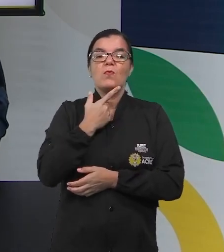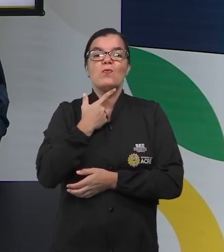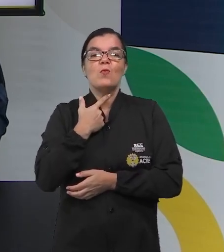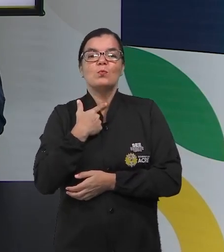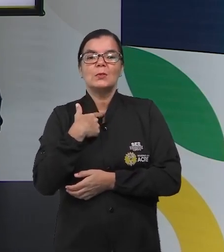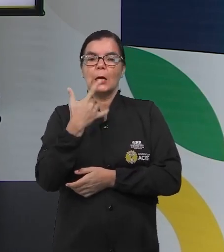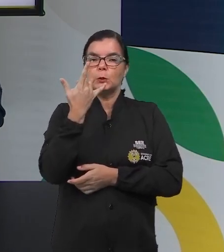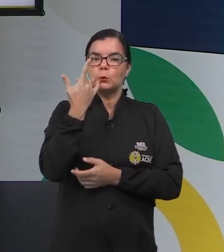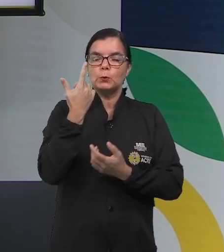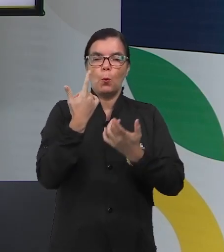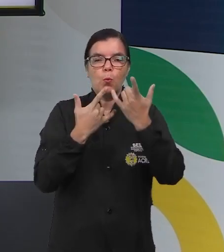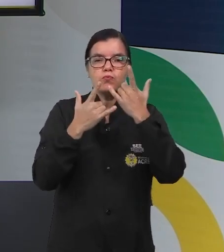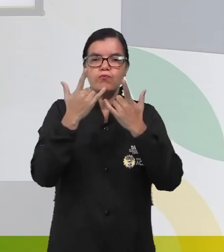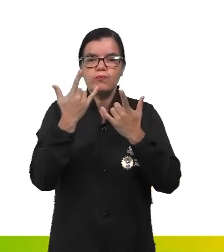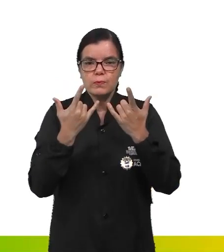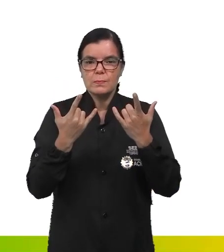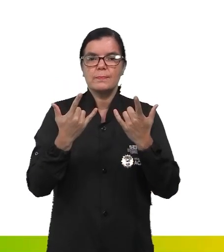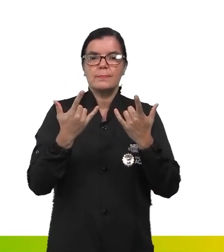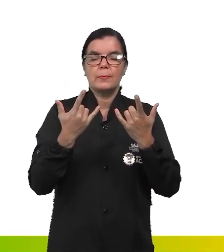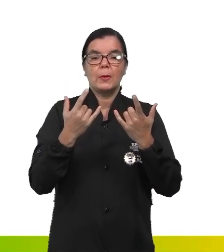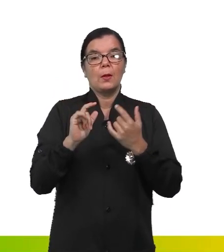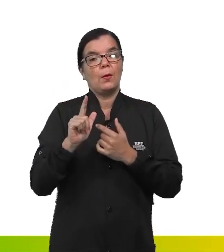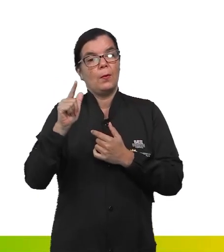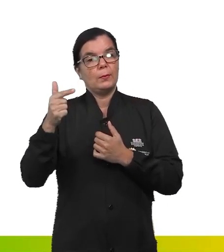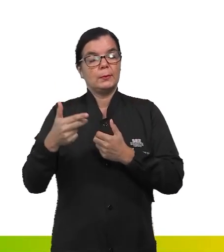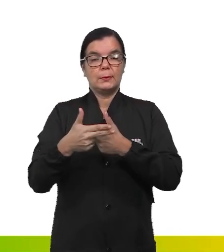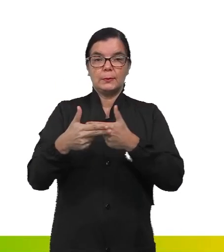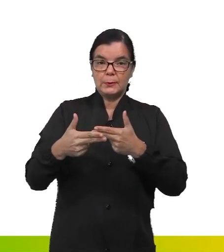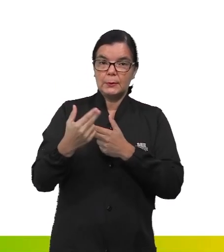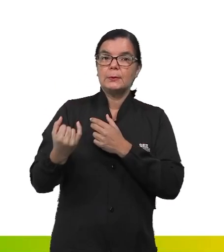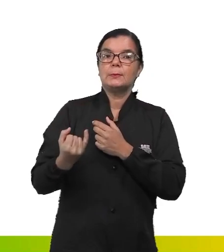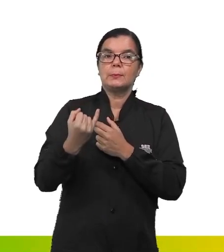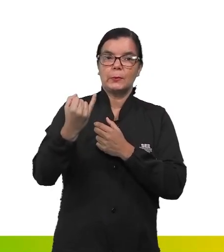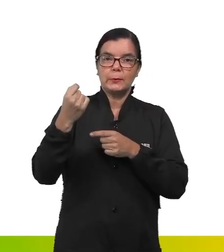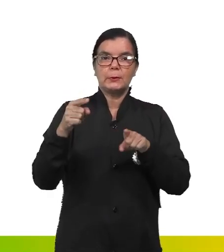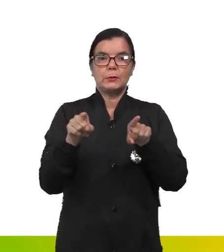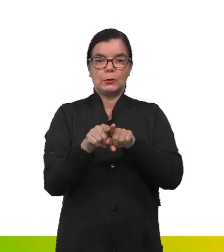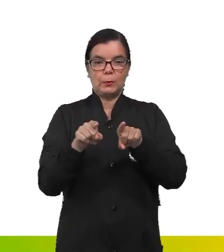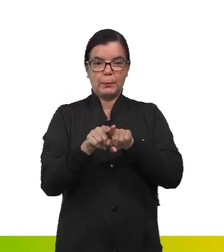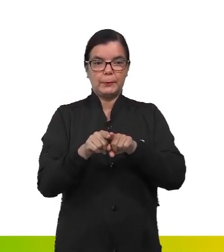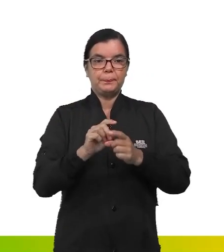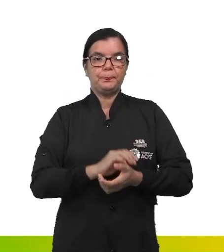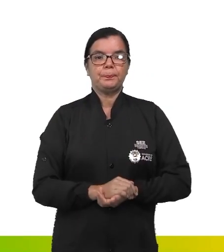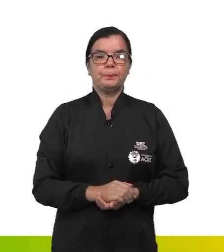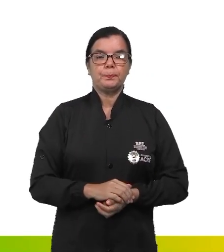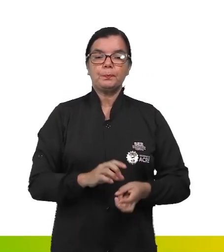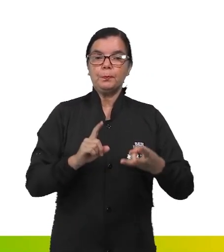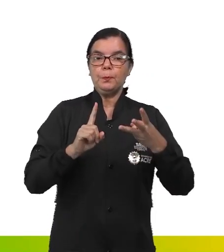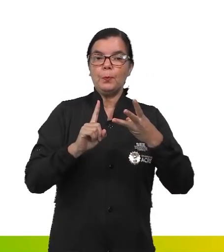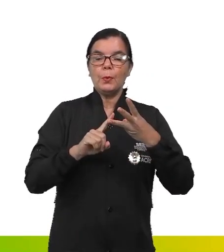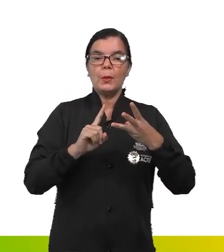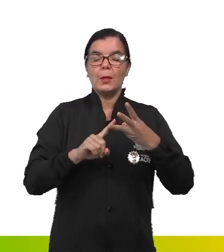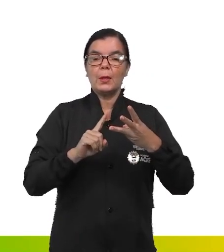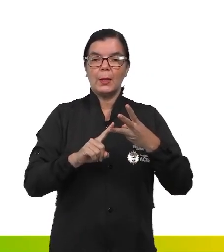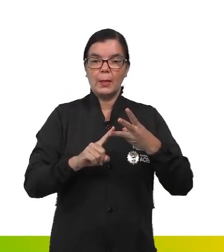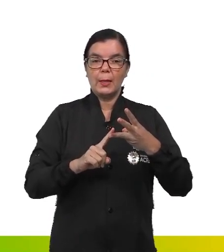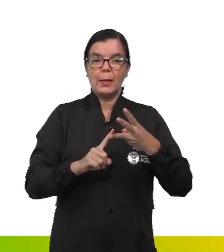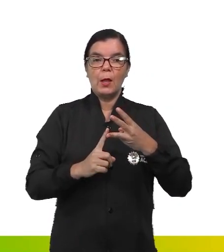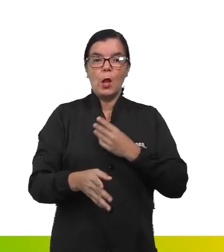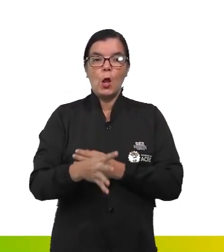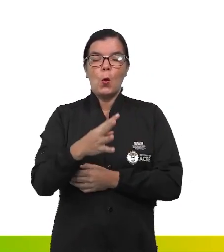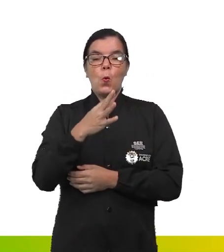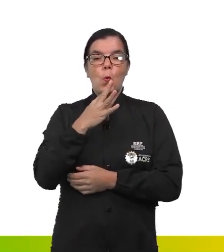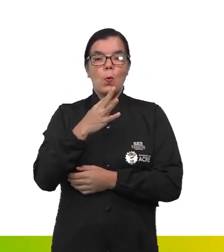comprar? Ok? Outra coisa importante aqui, o terceiro tópico é: conheça